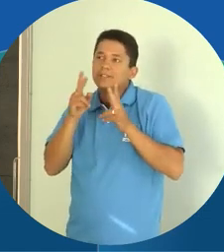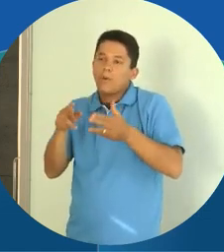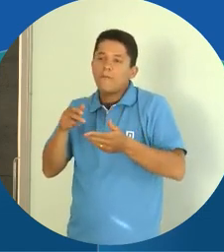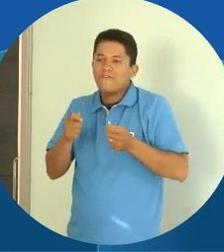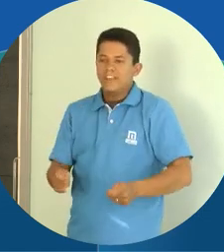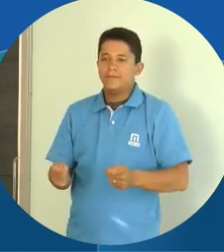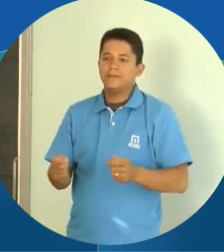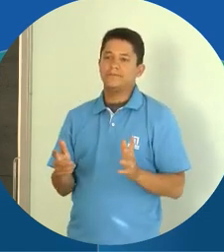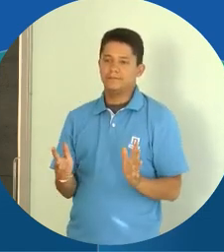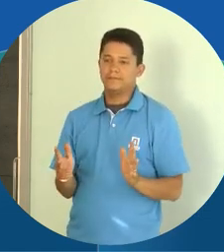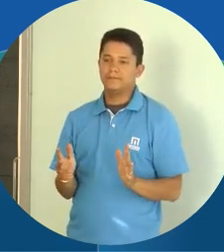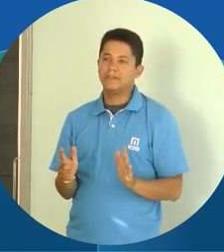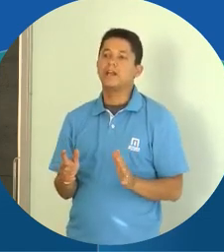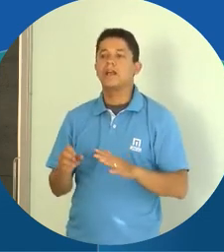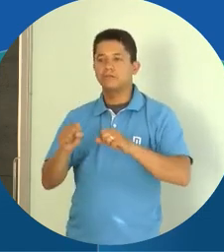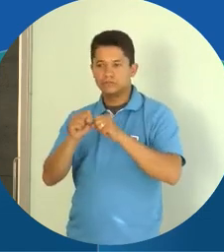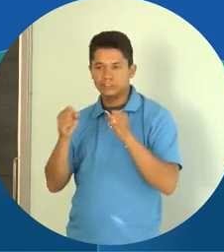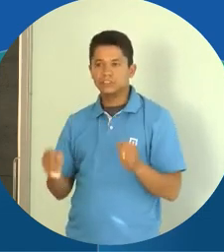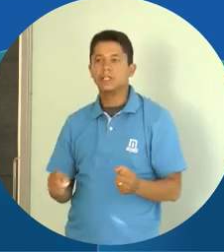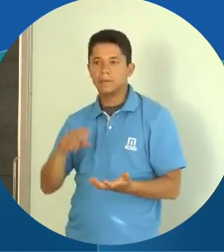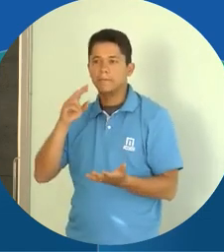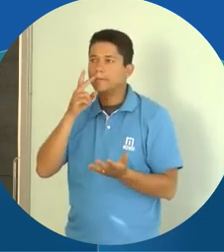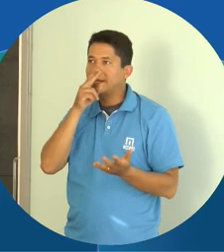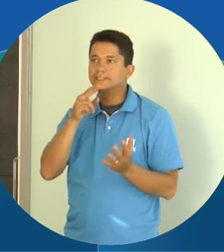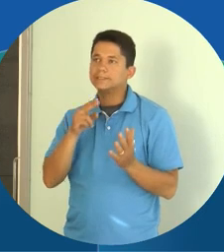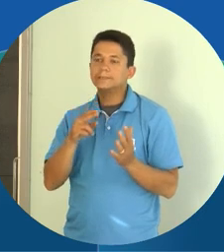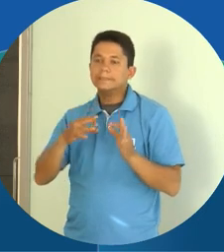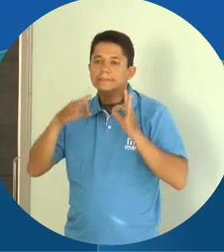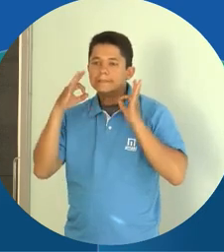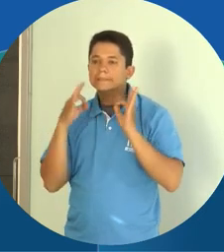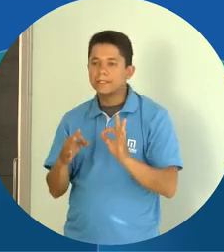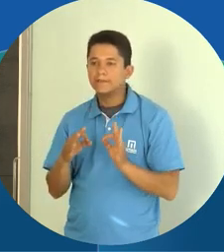uma validação do sistema como um todo, né? A grande